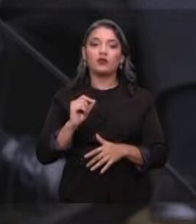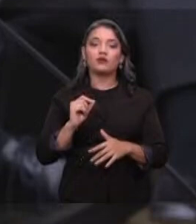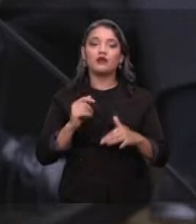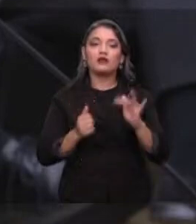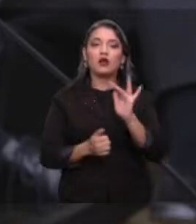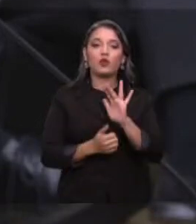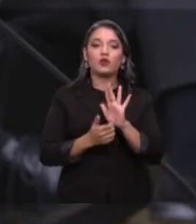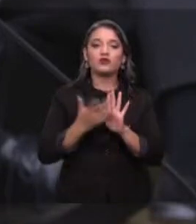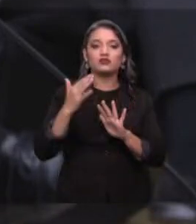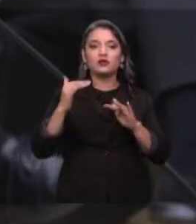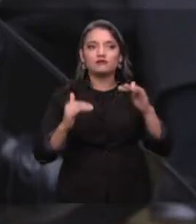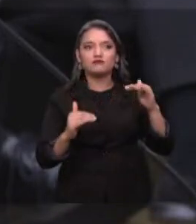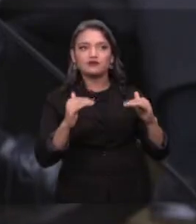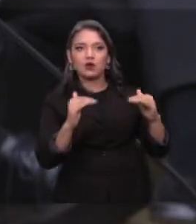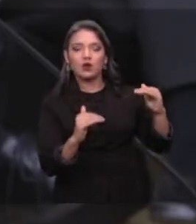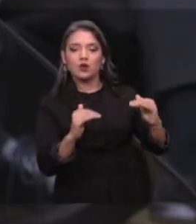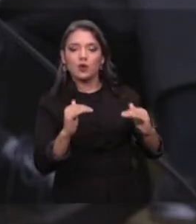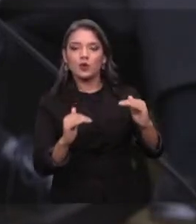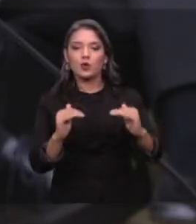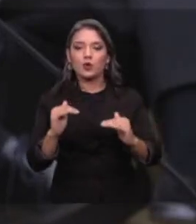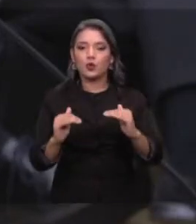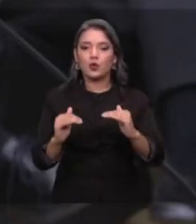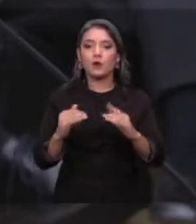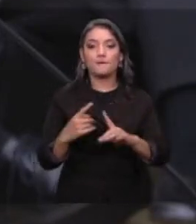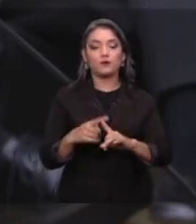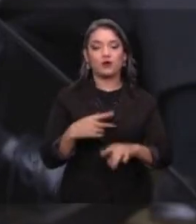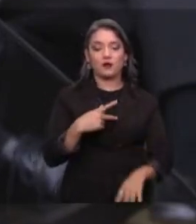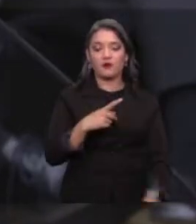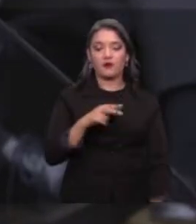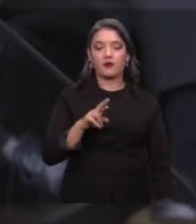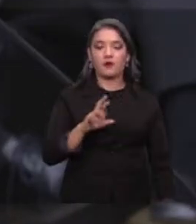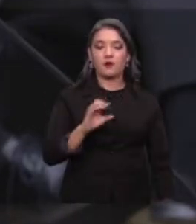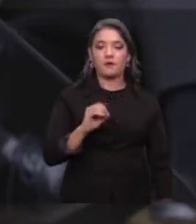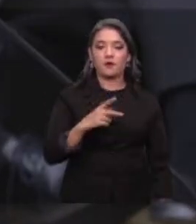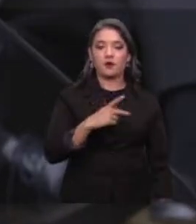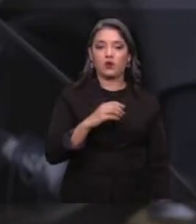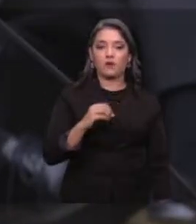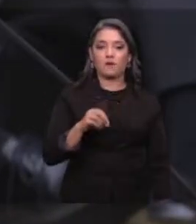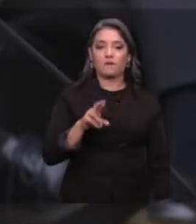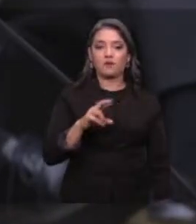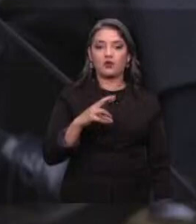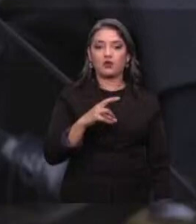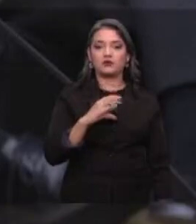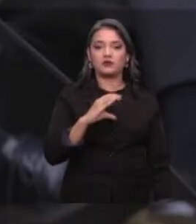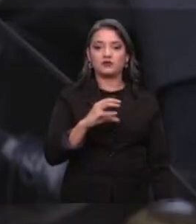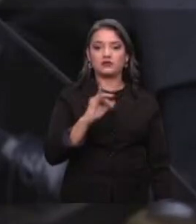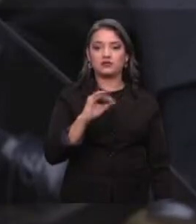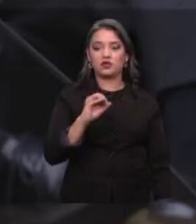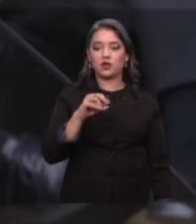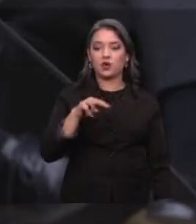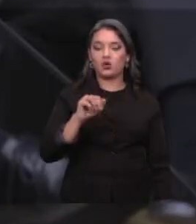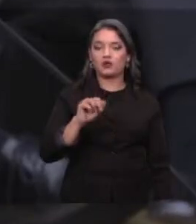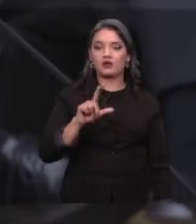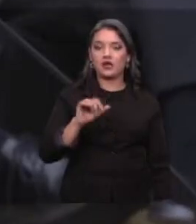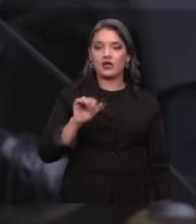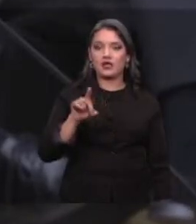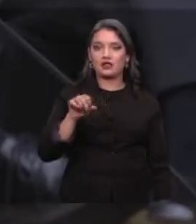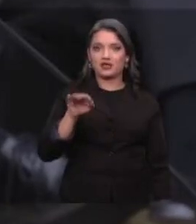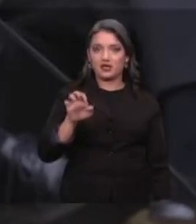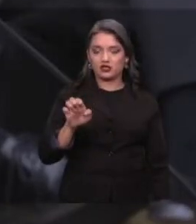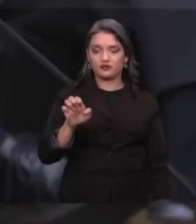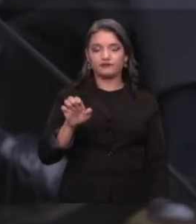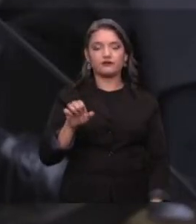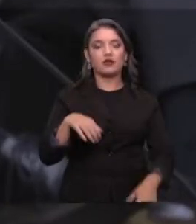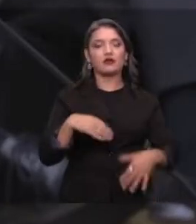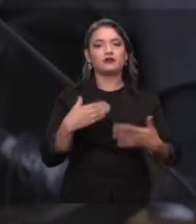proporcionalidade. Como se sabe, esse princípio, dividido em três subprincípios, são todos eles violados. O